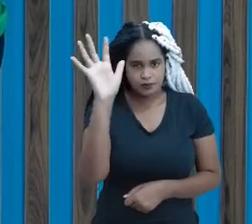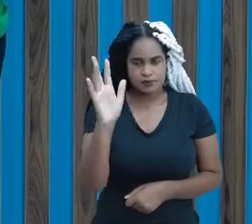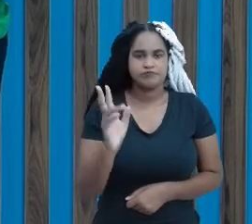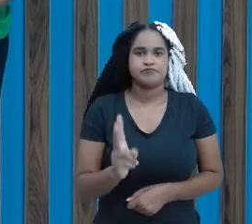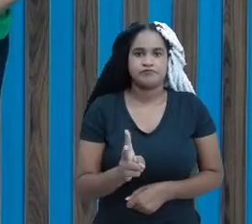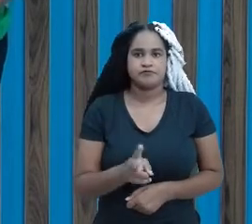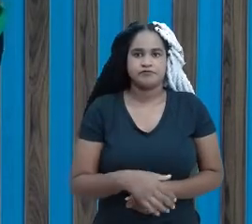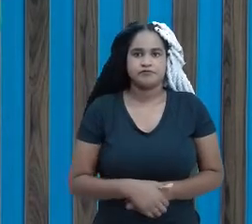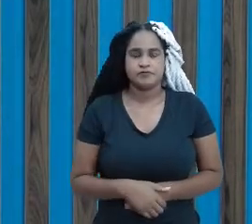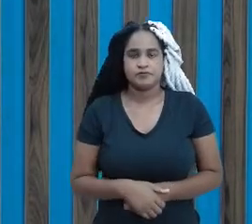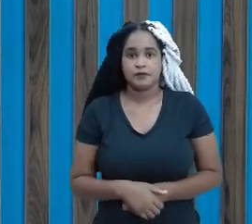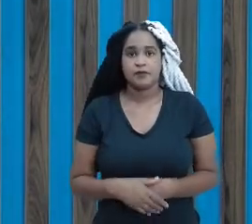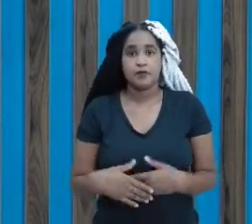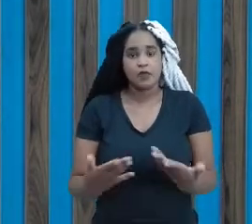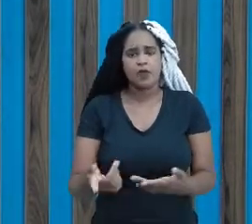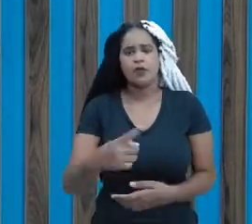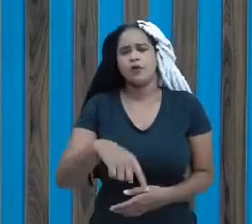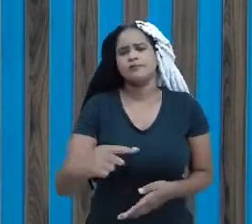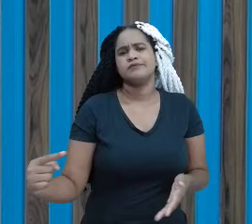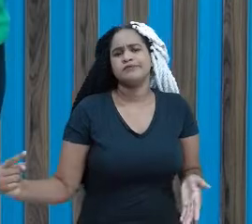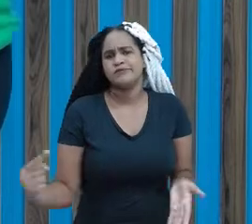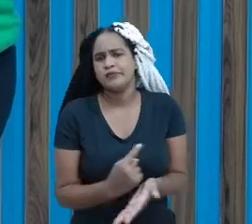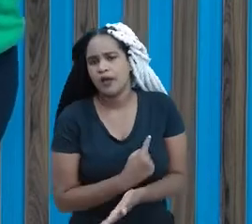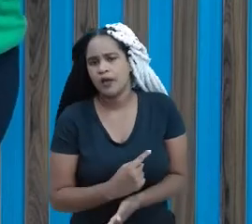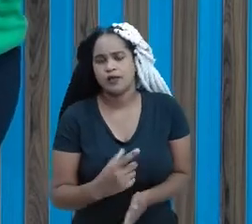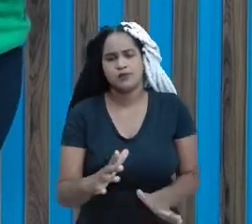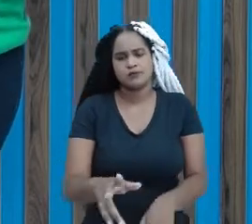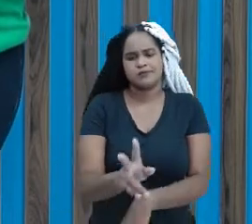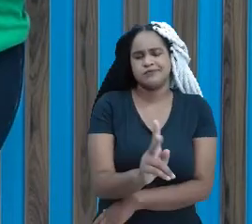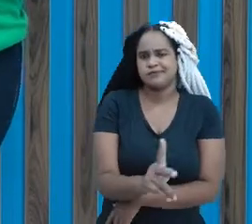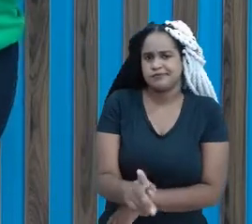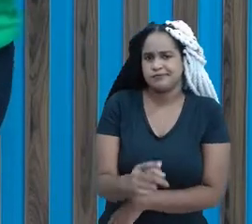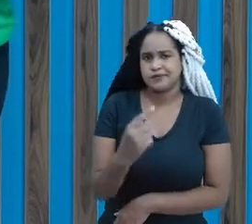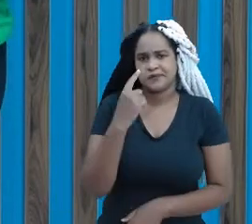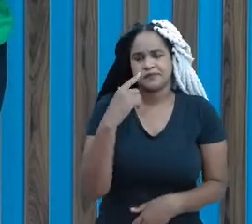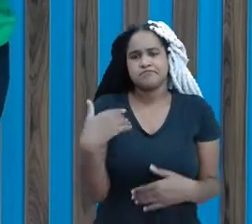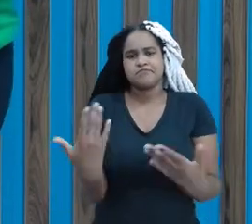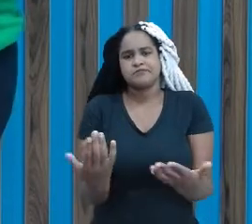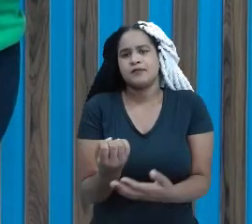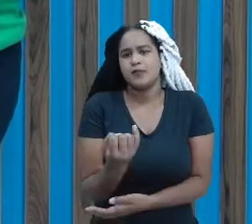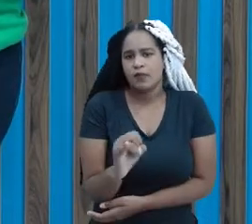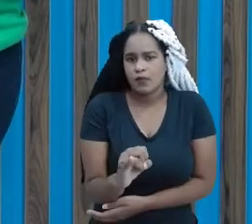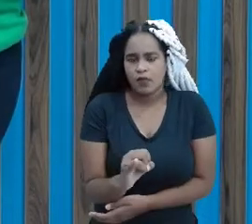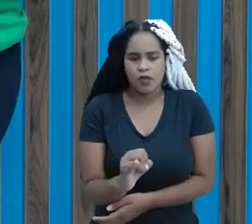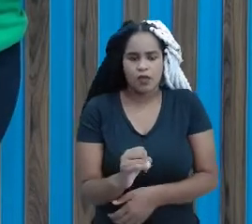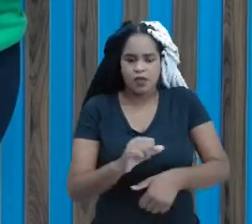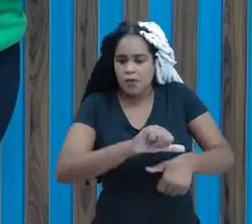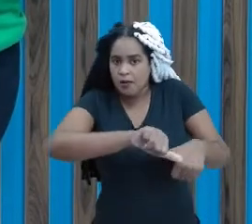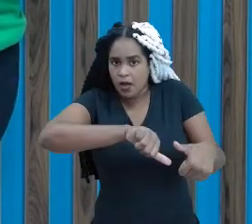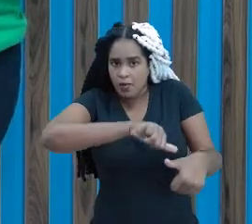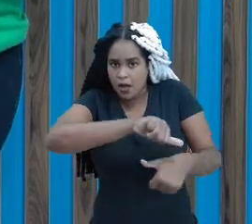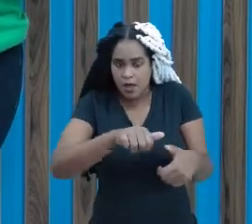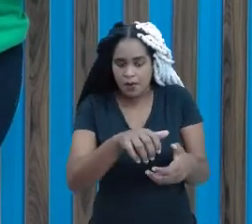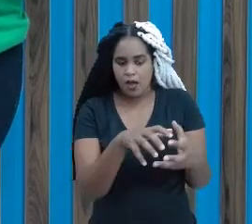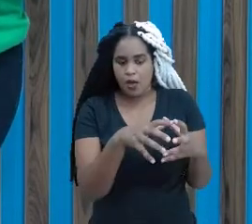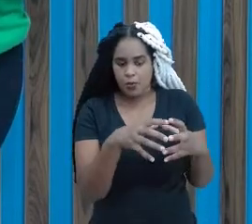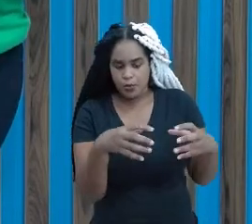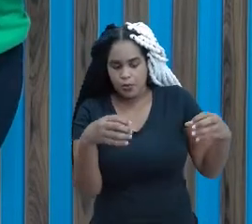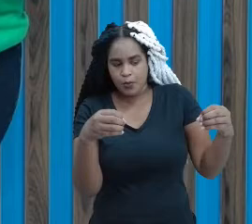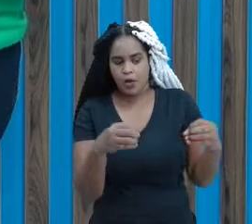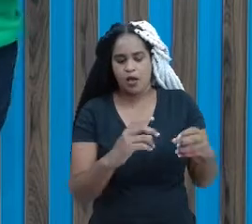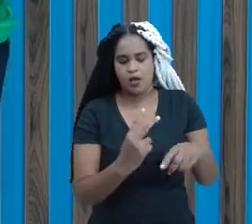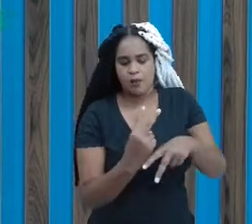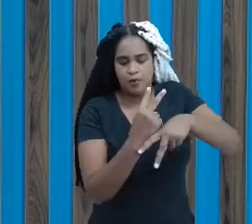então. Aí vocês podem me perguntar assim, né, professora? Então quer dizer que essas mutações, elas só vão